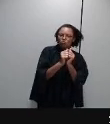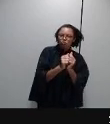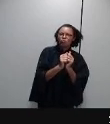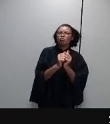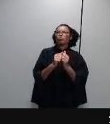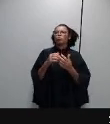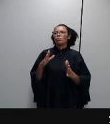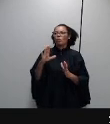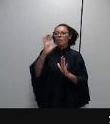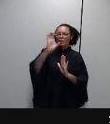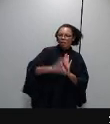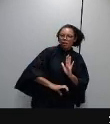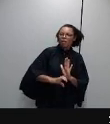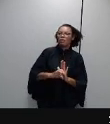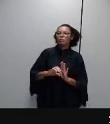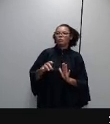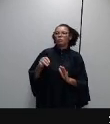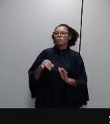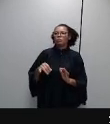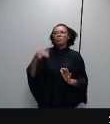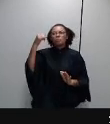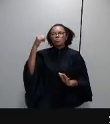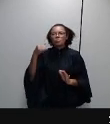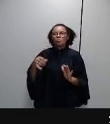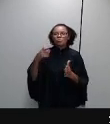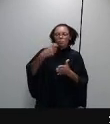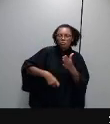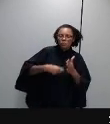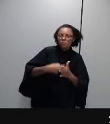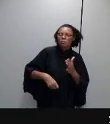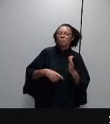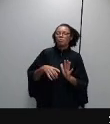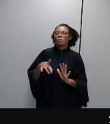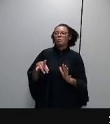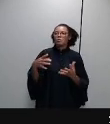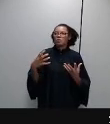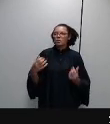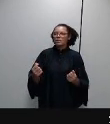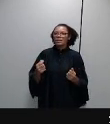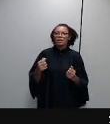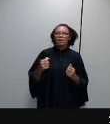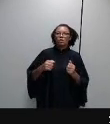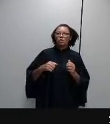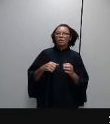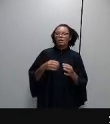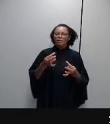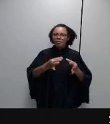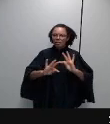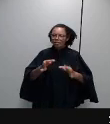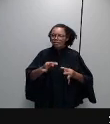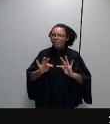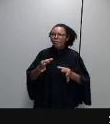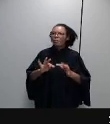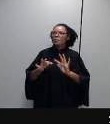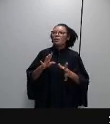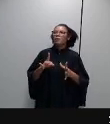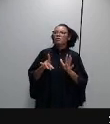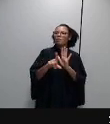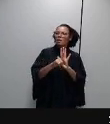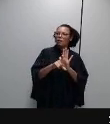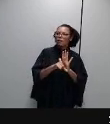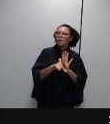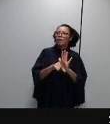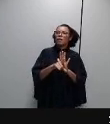tributário a ser beneficiário de tratamento no âmbito da lei da recuperação judicial